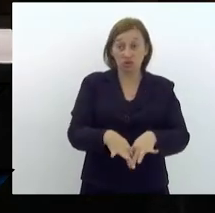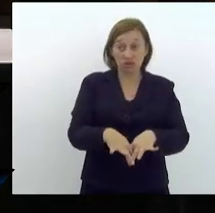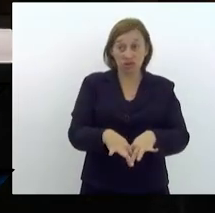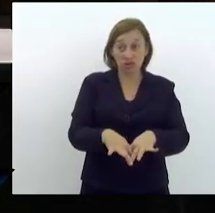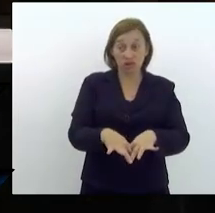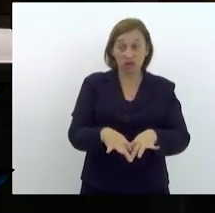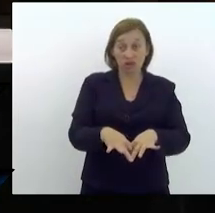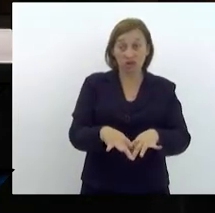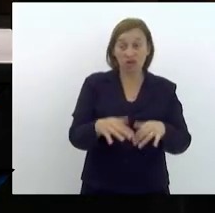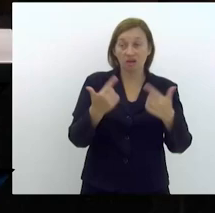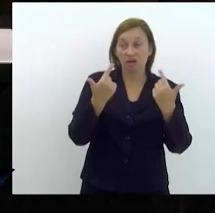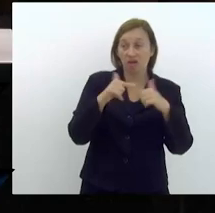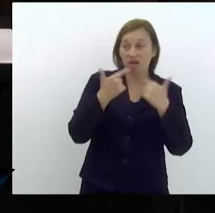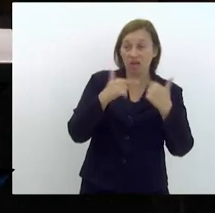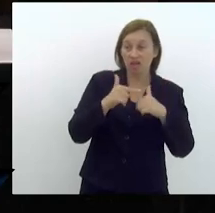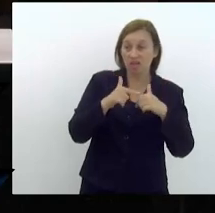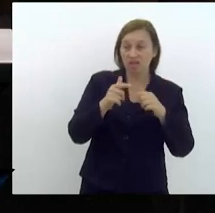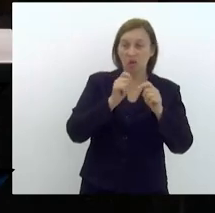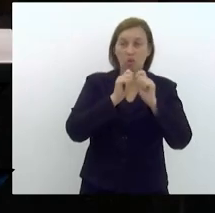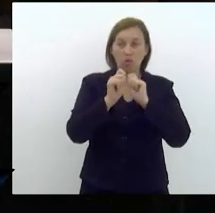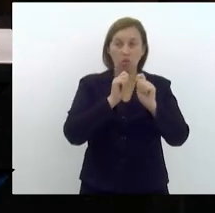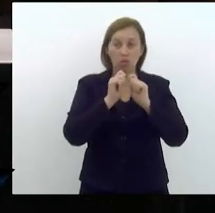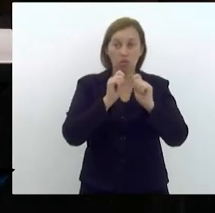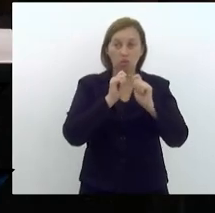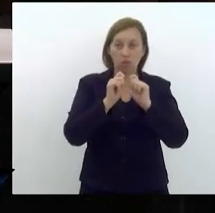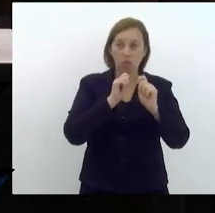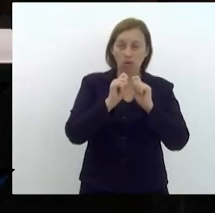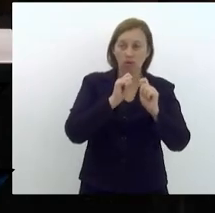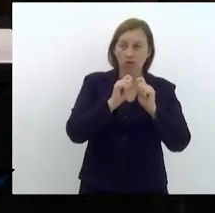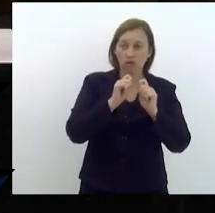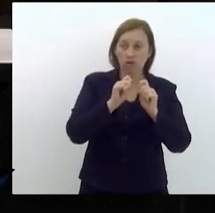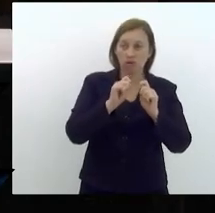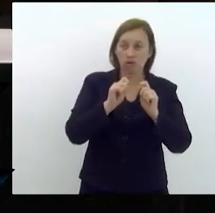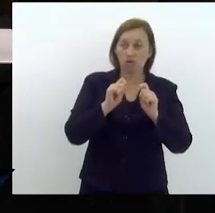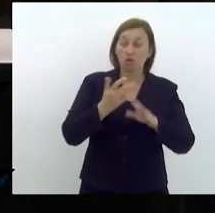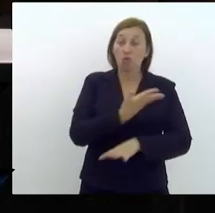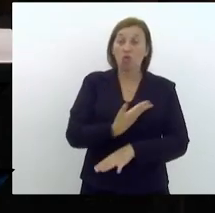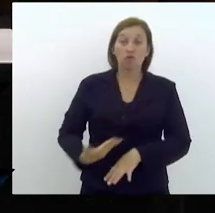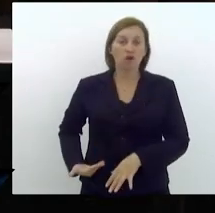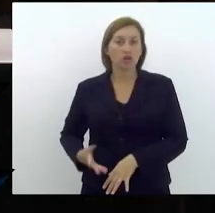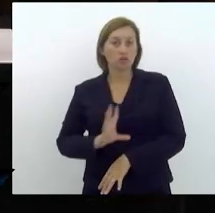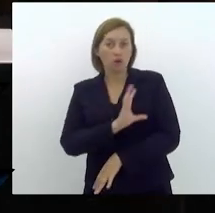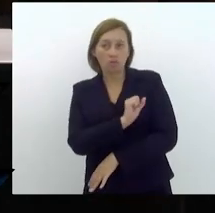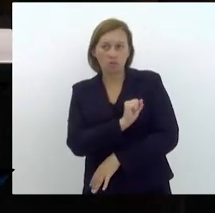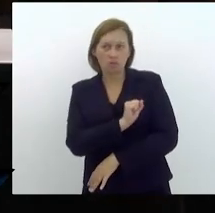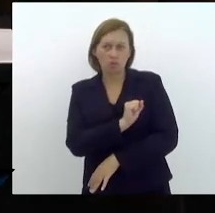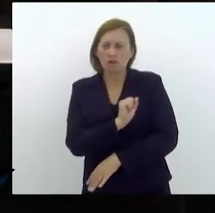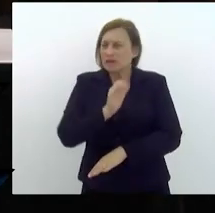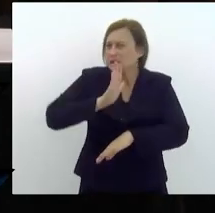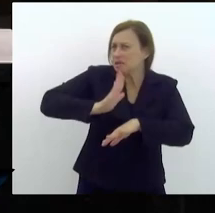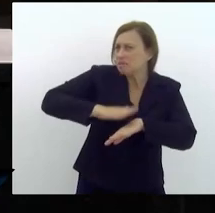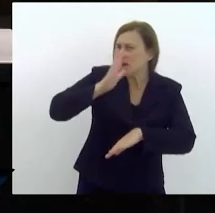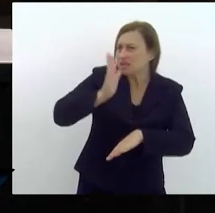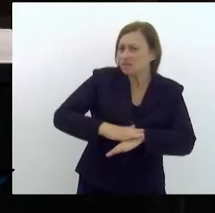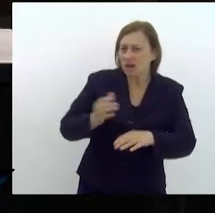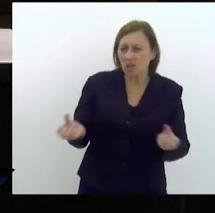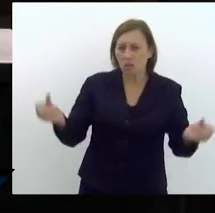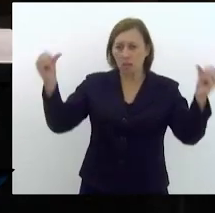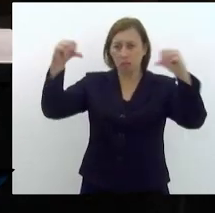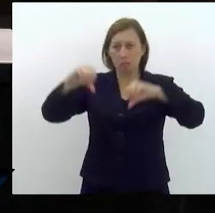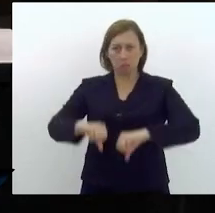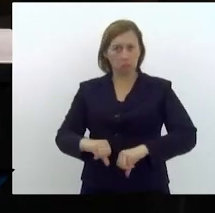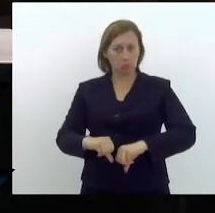imprensas dizendo que seria o governo do amor que governo é esse do amor que está cada vez mais afundando